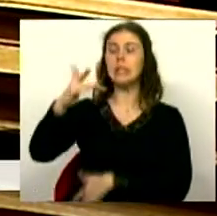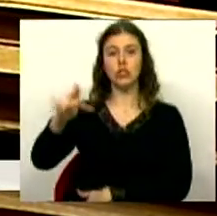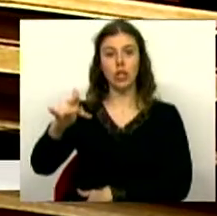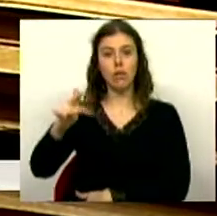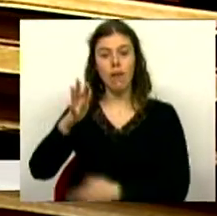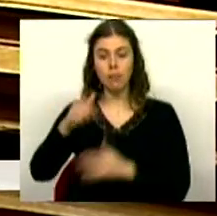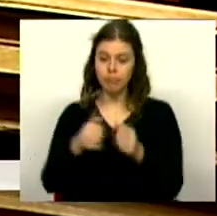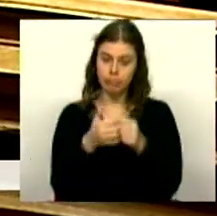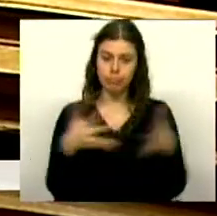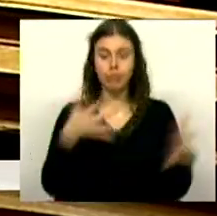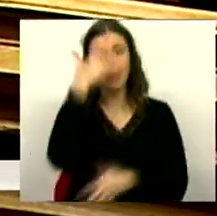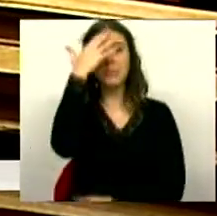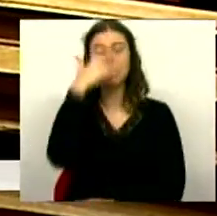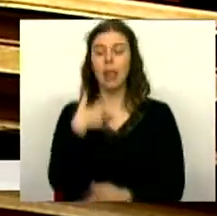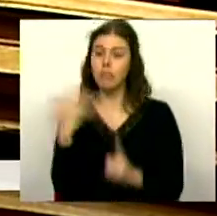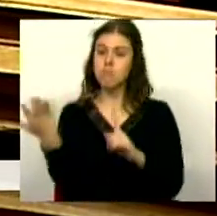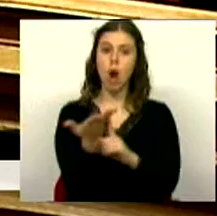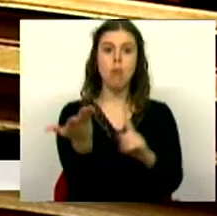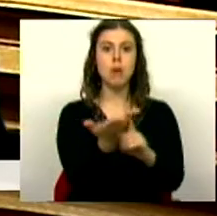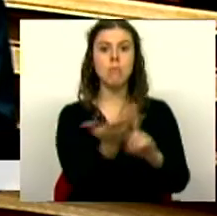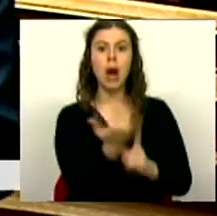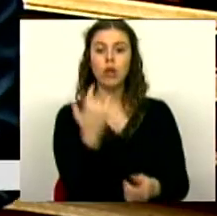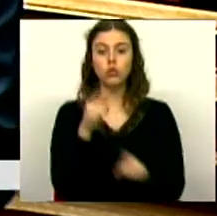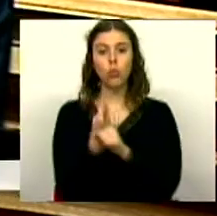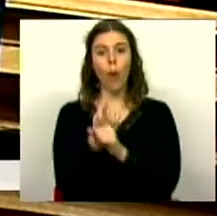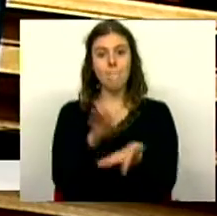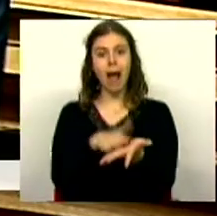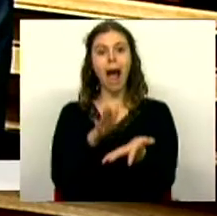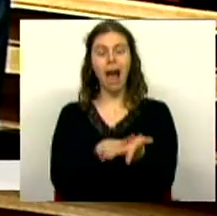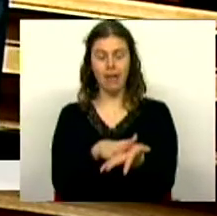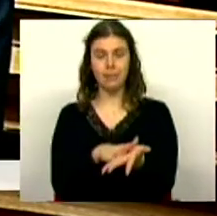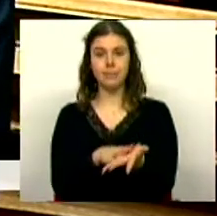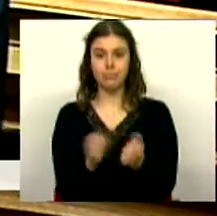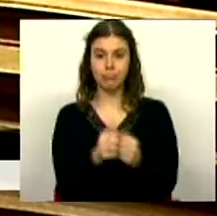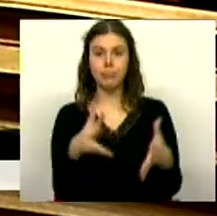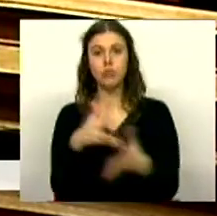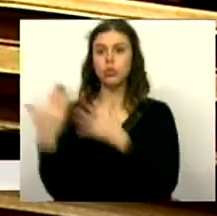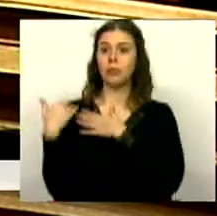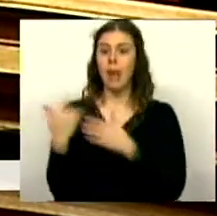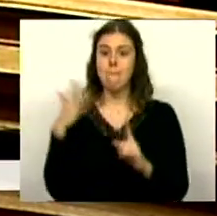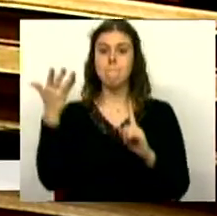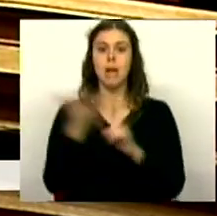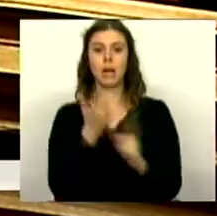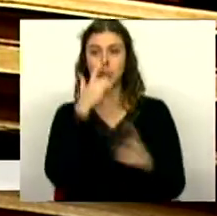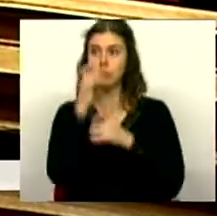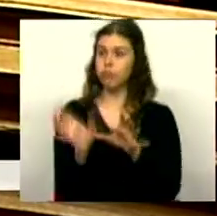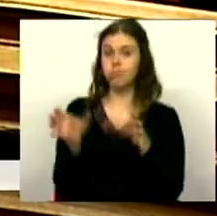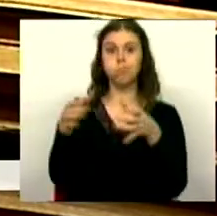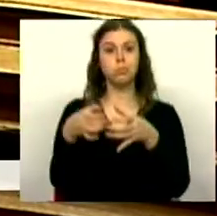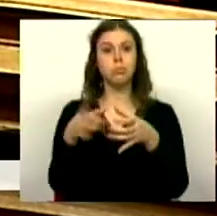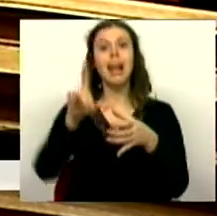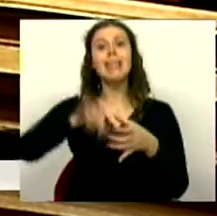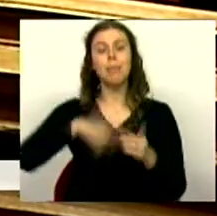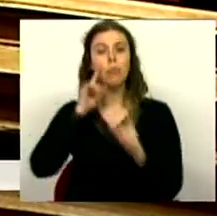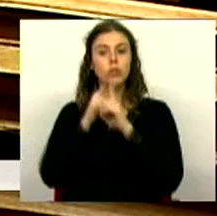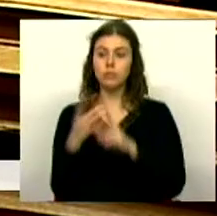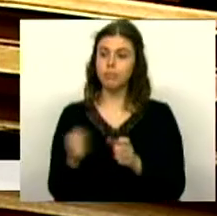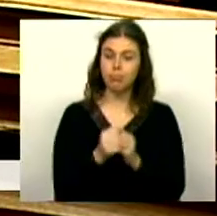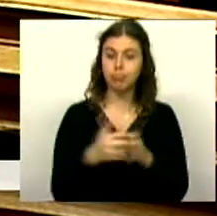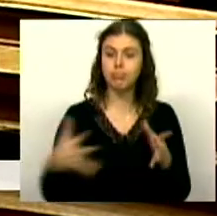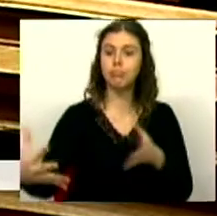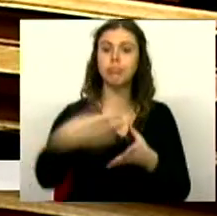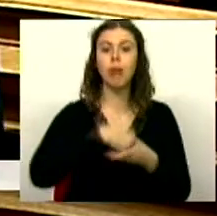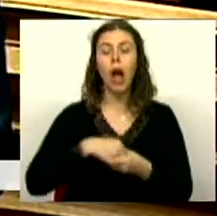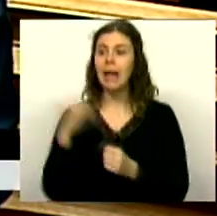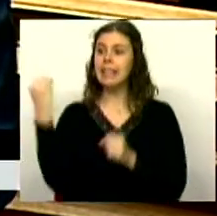a capacidade de punibilidade dos factos em presença. Ampliação da responsabilidade penal das pessoas coletivas, também para abrangerem os